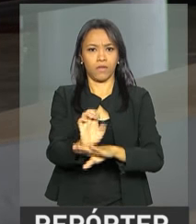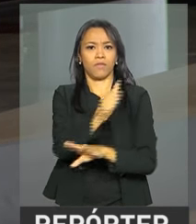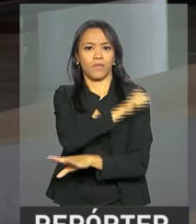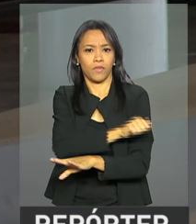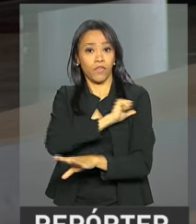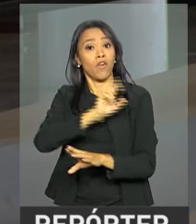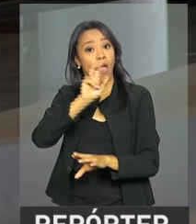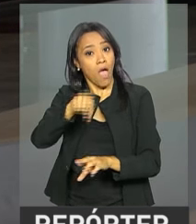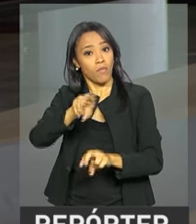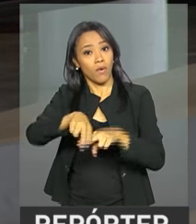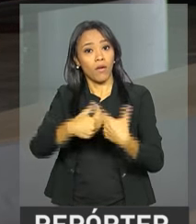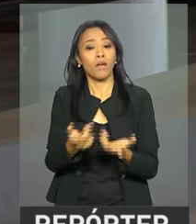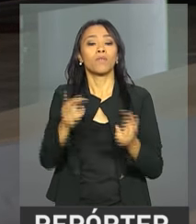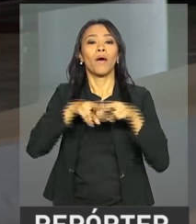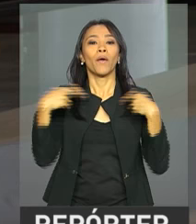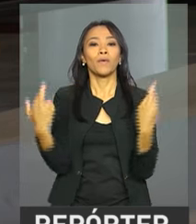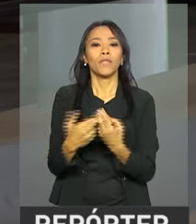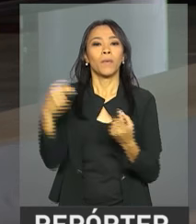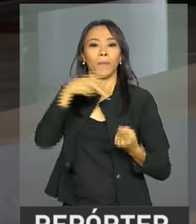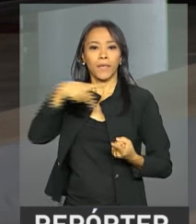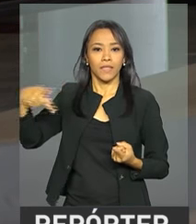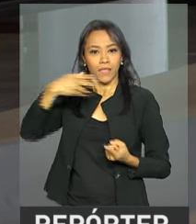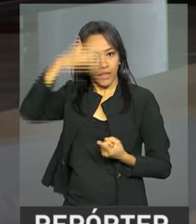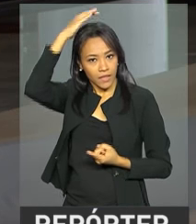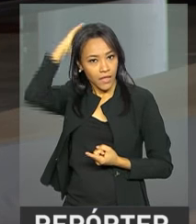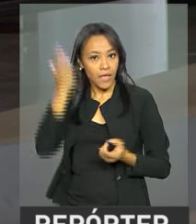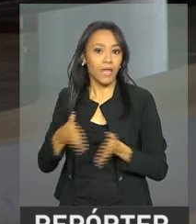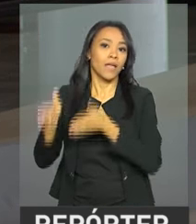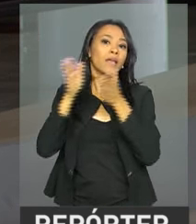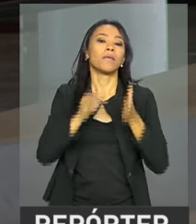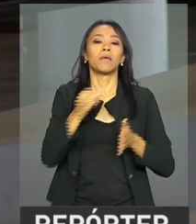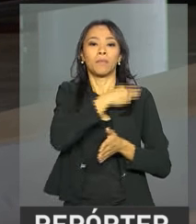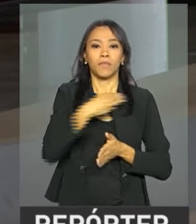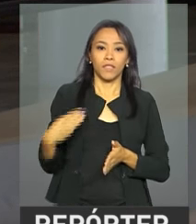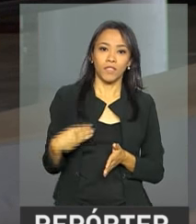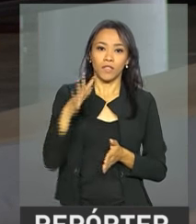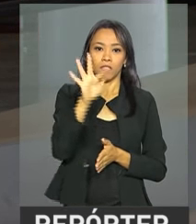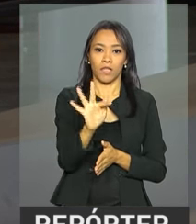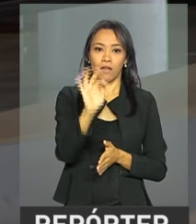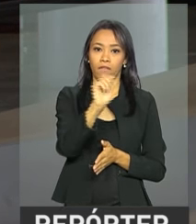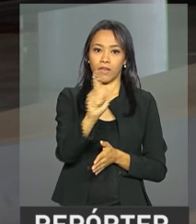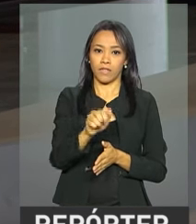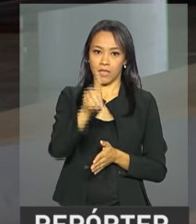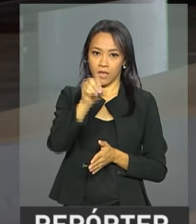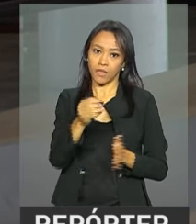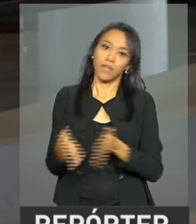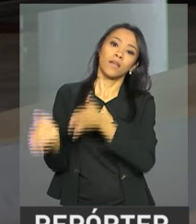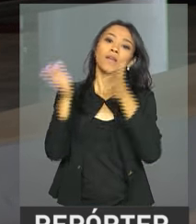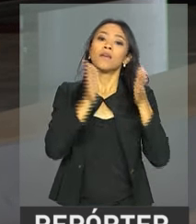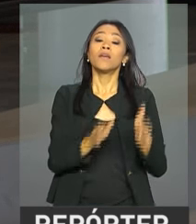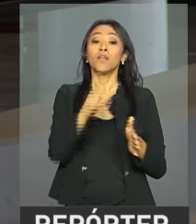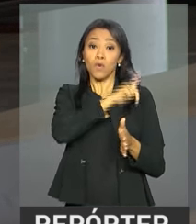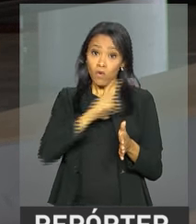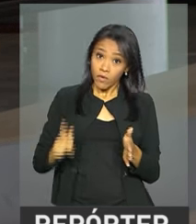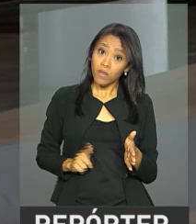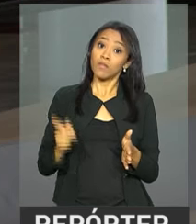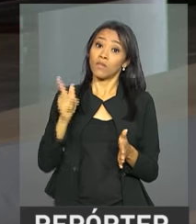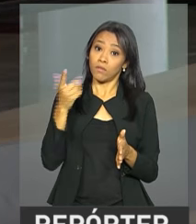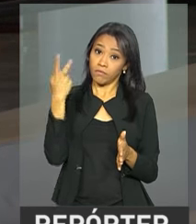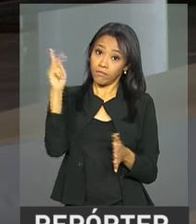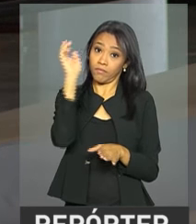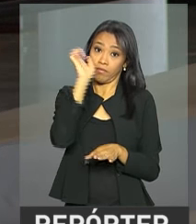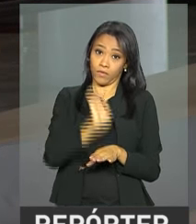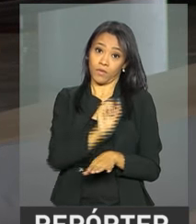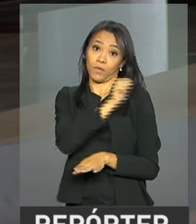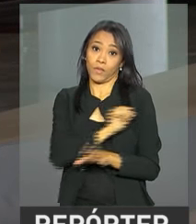uma reunião entre o presidente Michel Temer o ministro da Fazenda Henrique Meirelles e o governador do Rio de Janeiro Luís